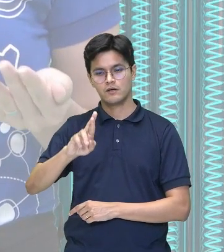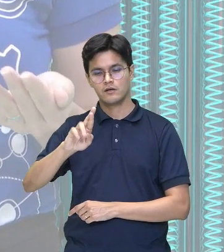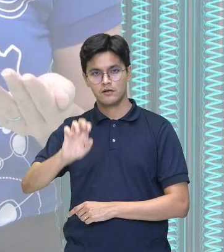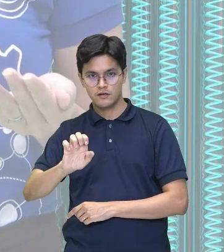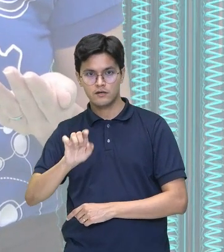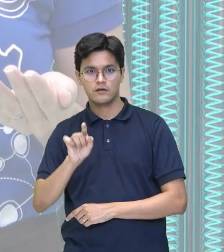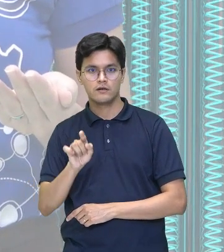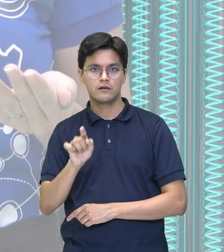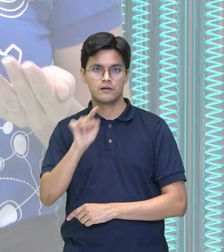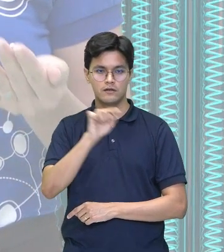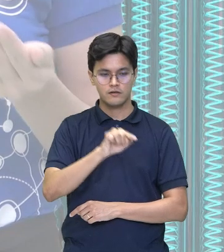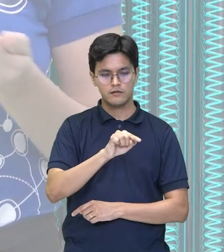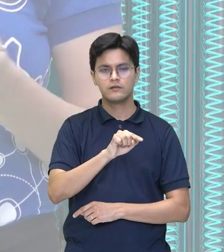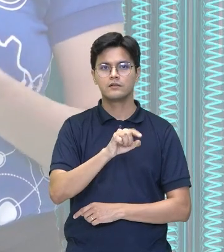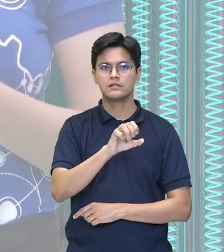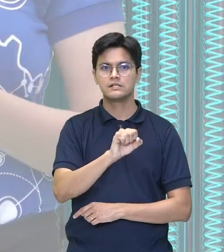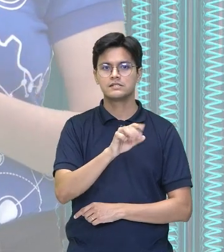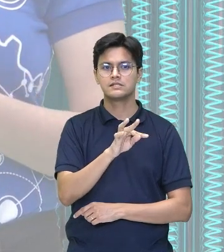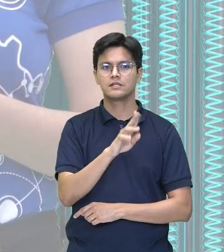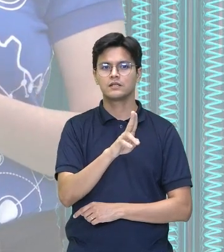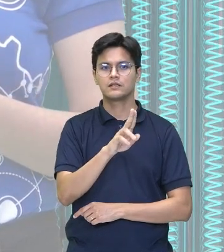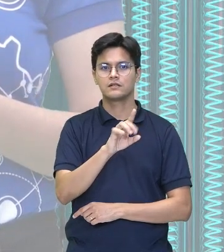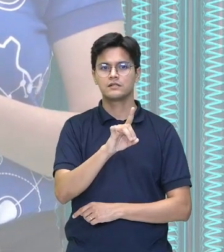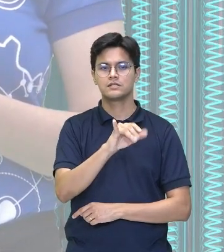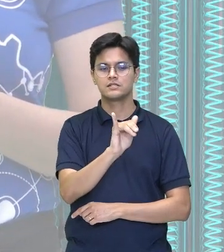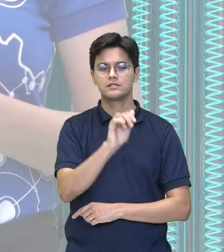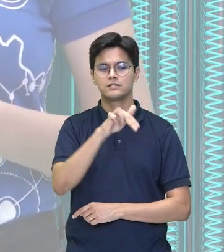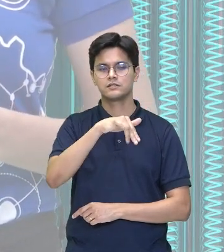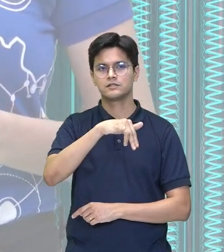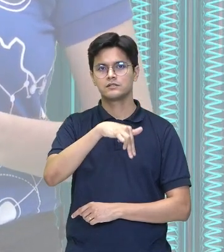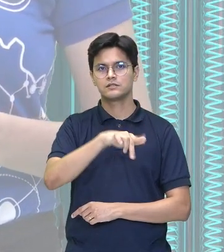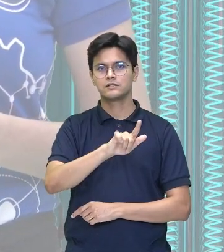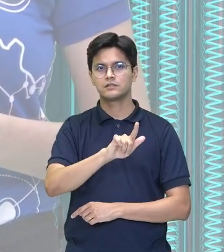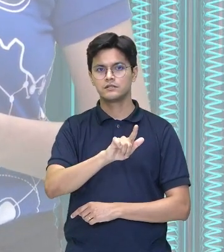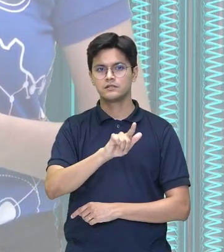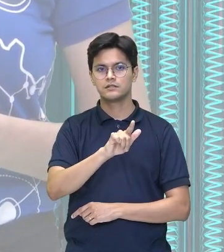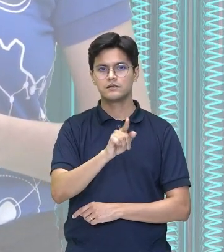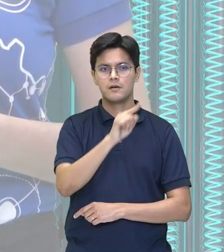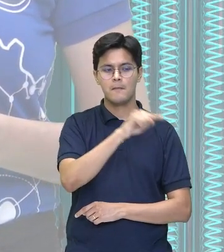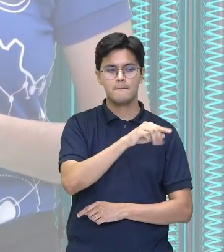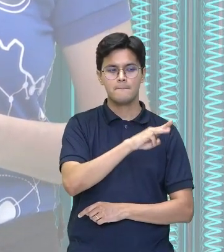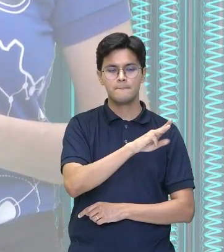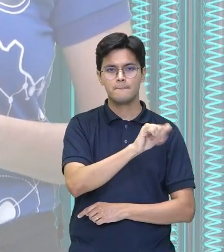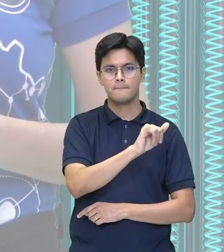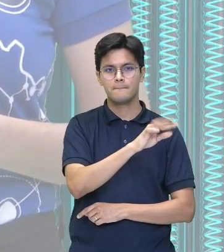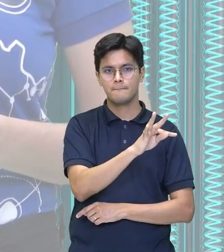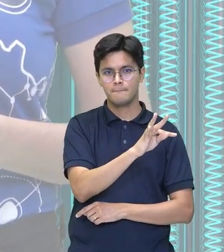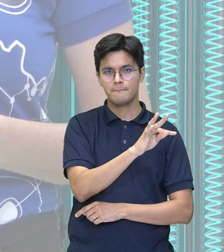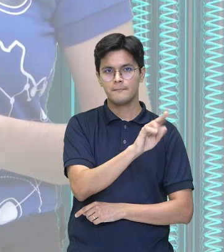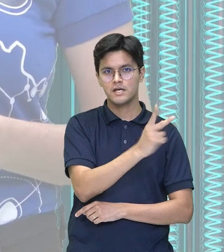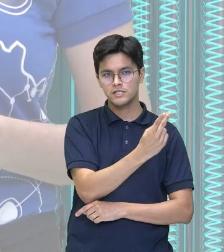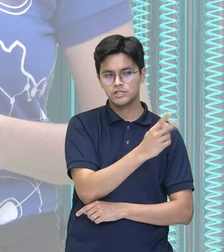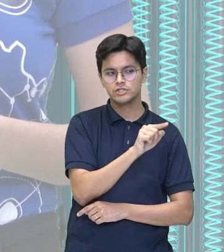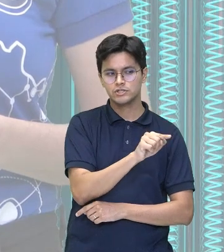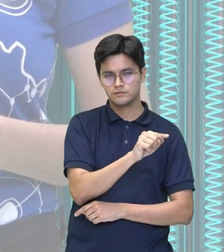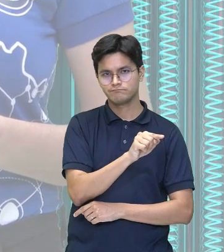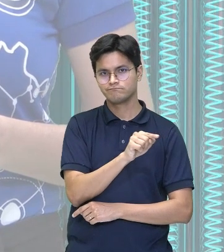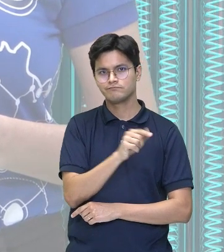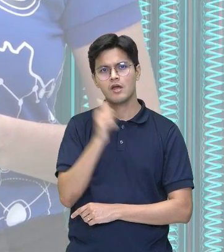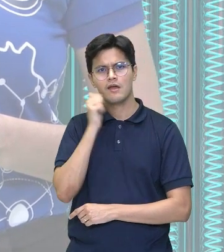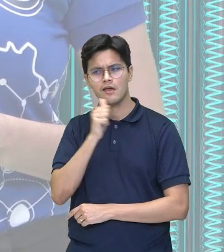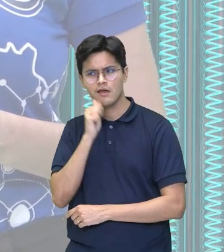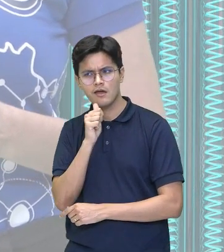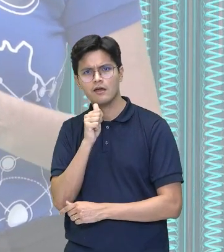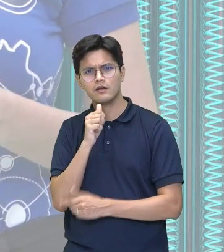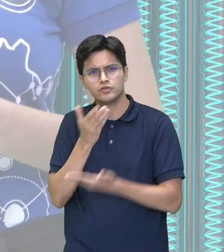Ela estava estudando matemática? Então, ali, verbo to be, sujeito, verbo